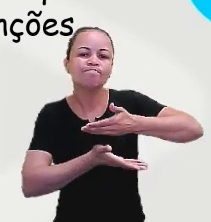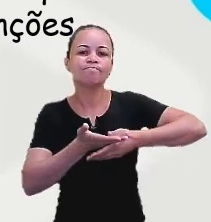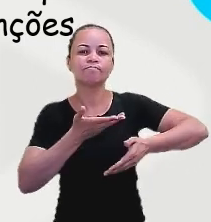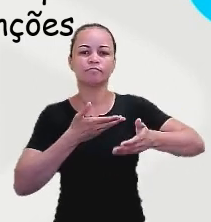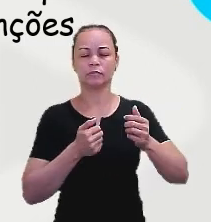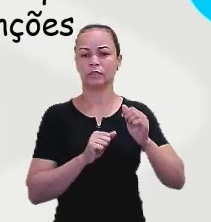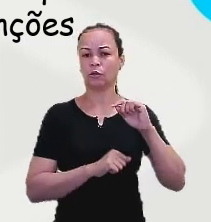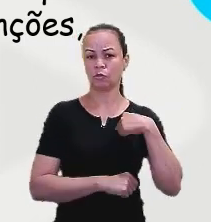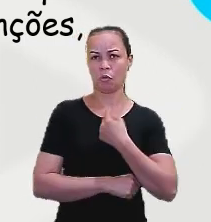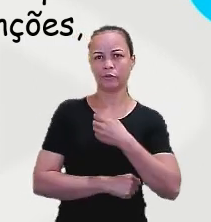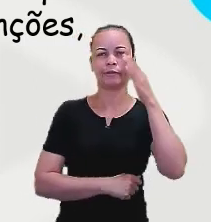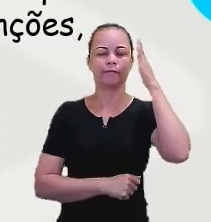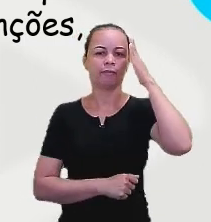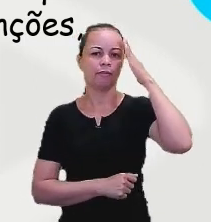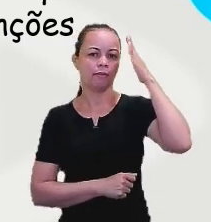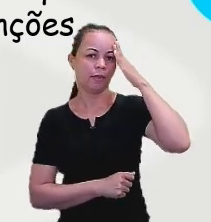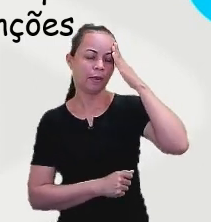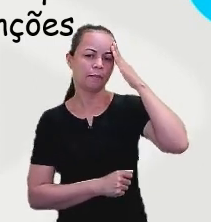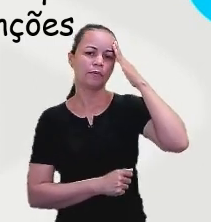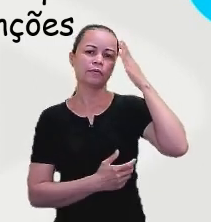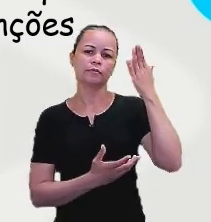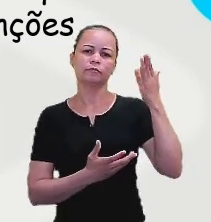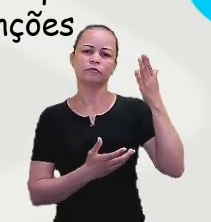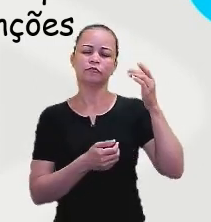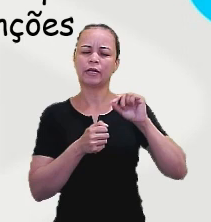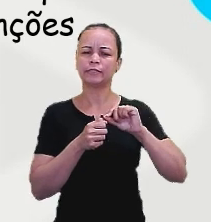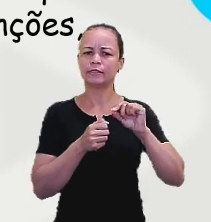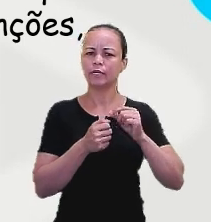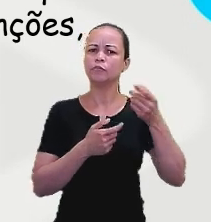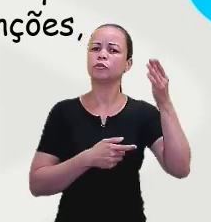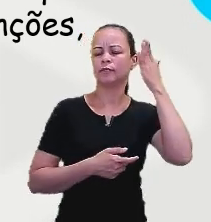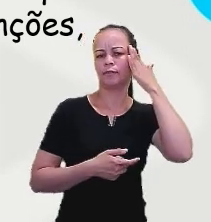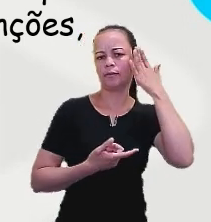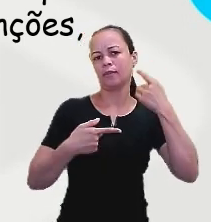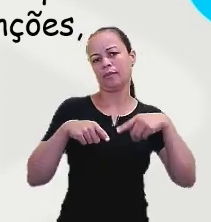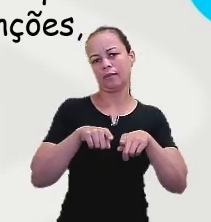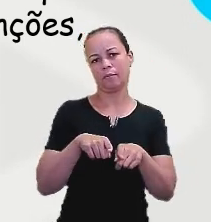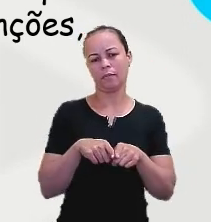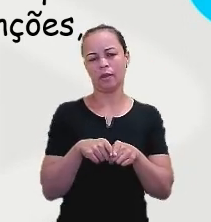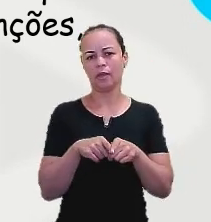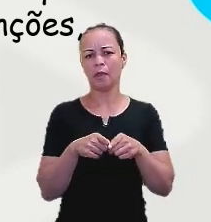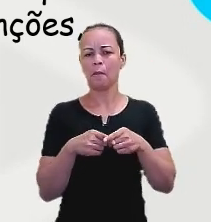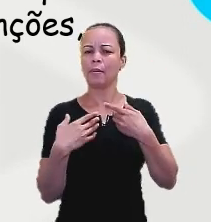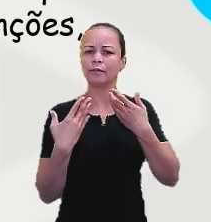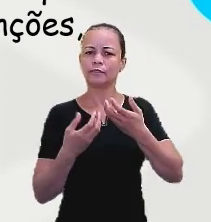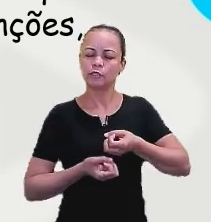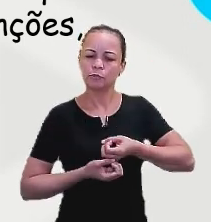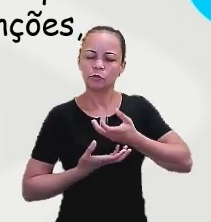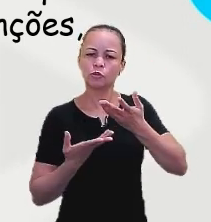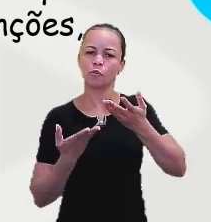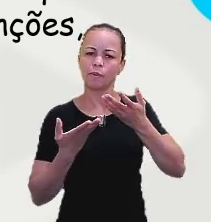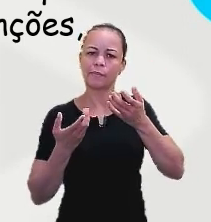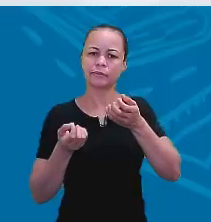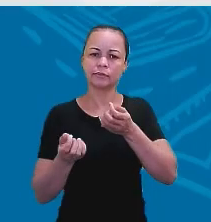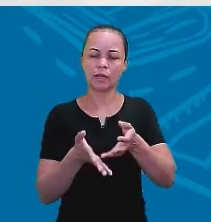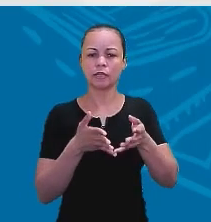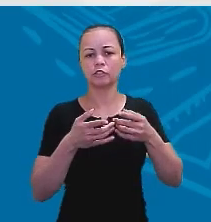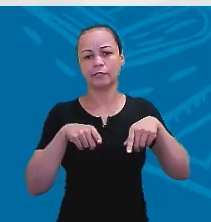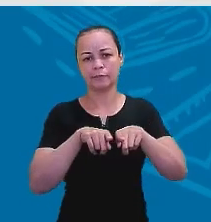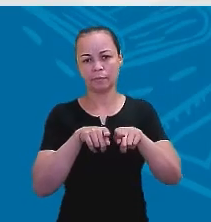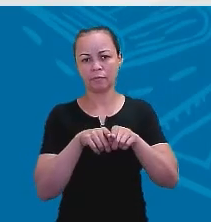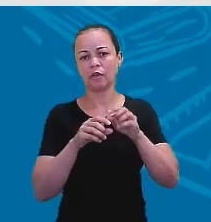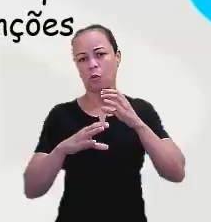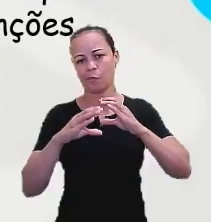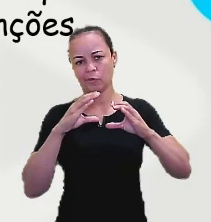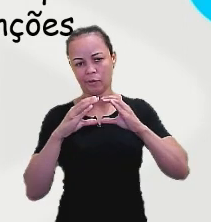nós entendemos, fazemos entender também, né? Passamos ali uma mensagem e aí nós vamos nos